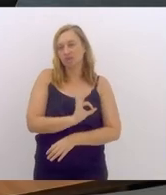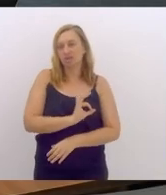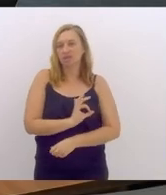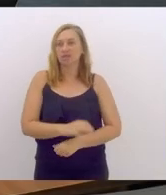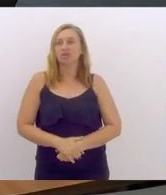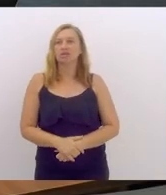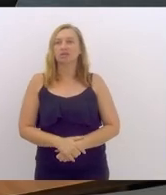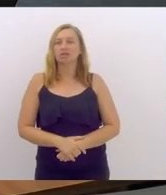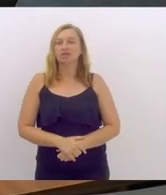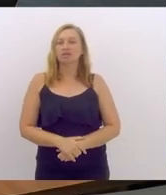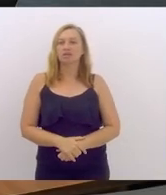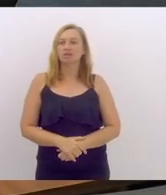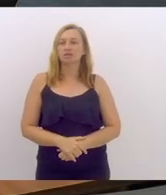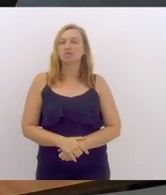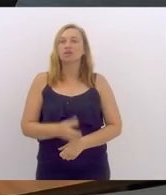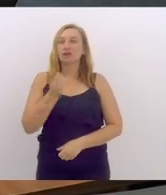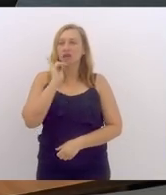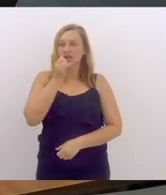Previdência